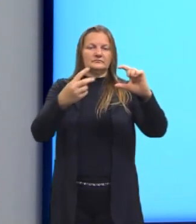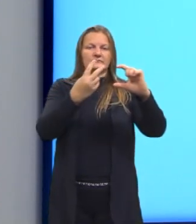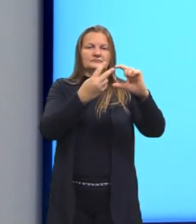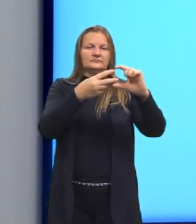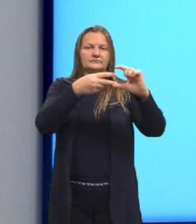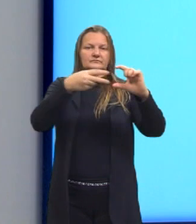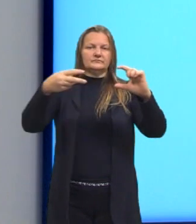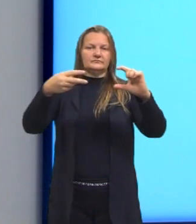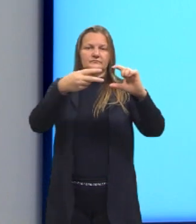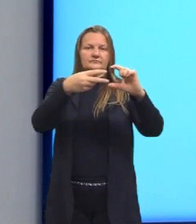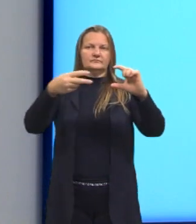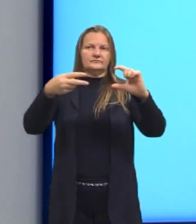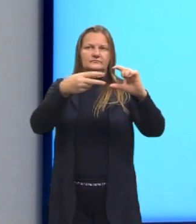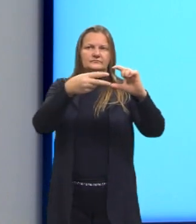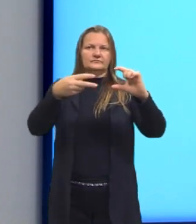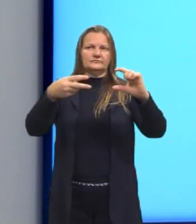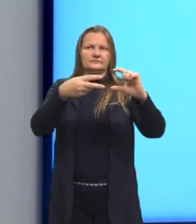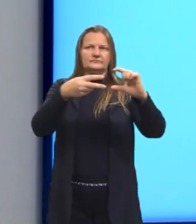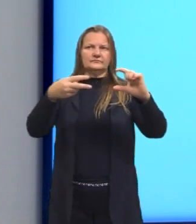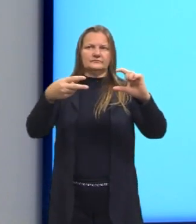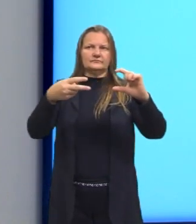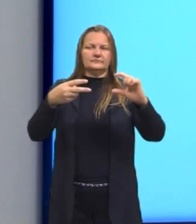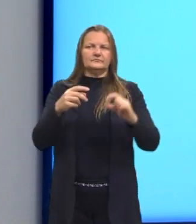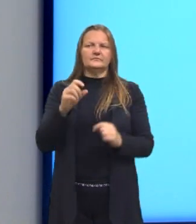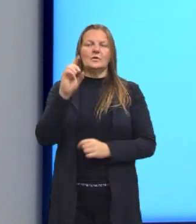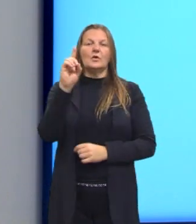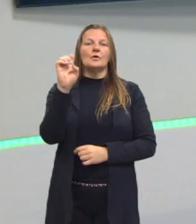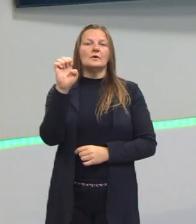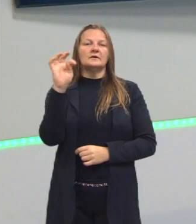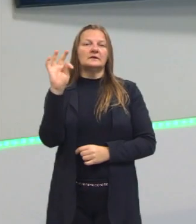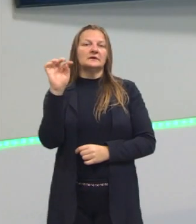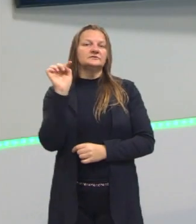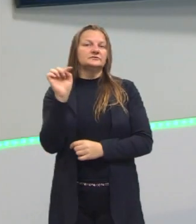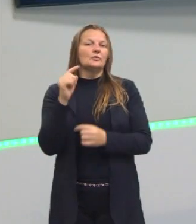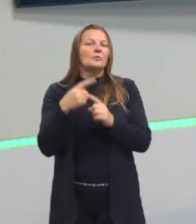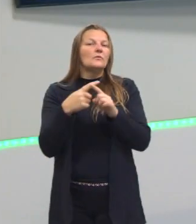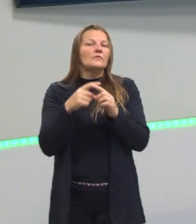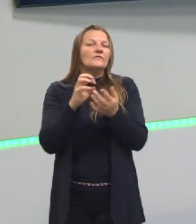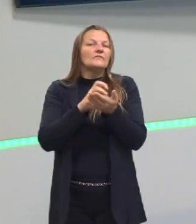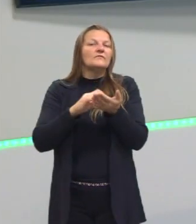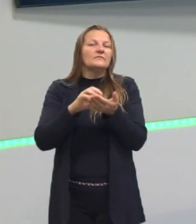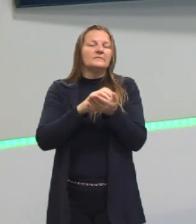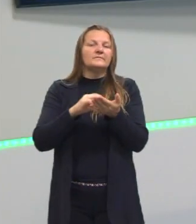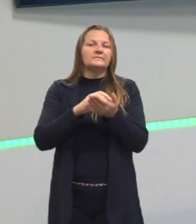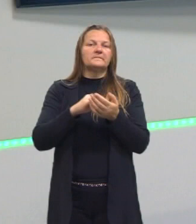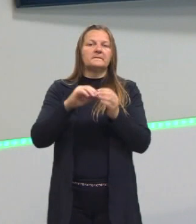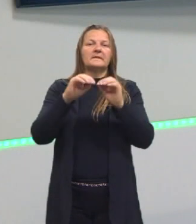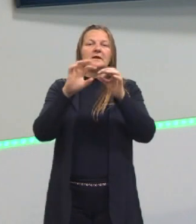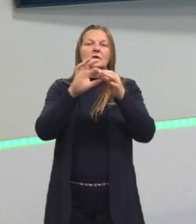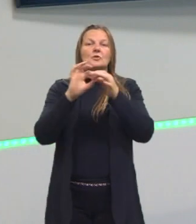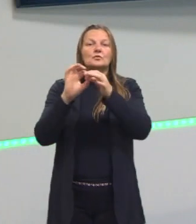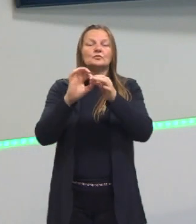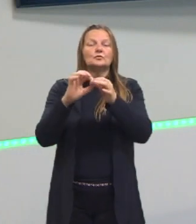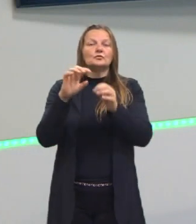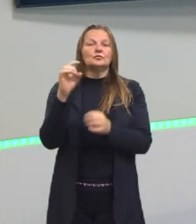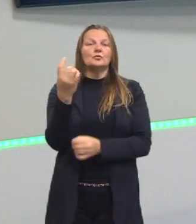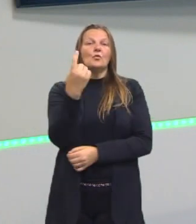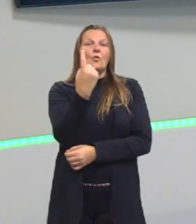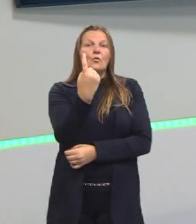Eu quero calcular o determinante dessa matriz. Então, eu quero resumir toda essa matriz em um valor numérico